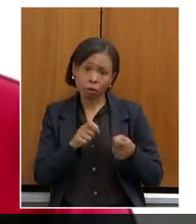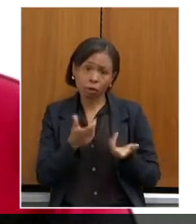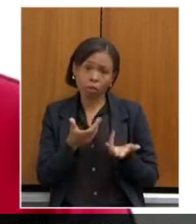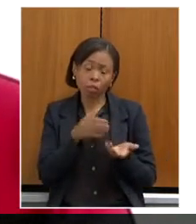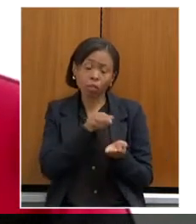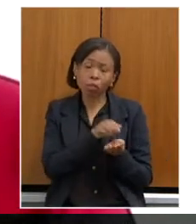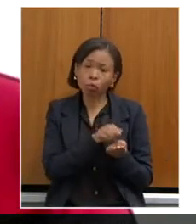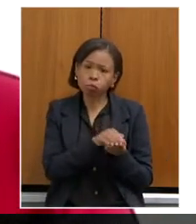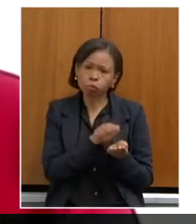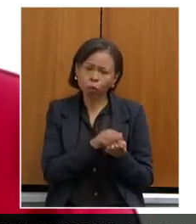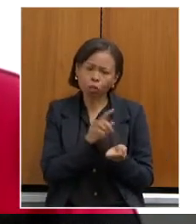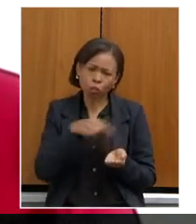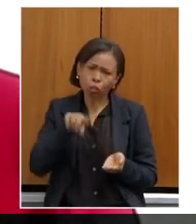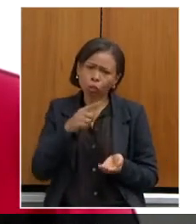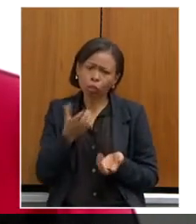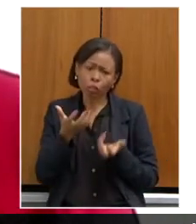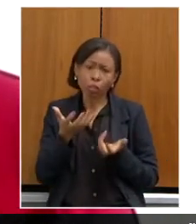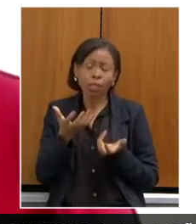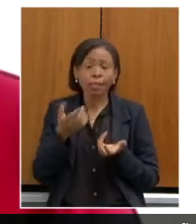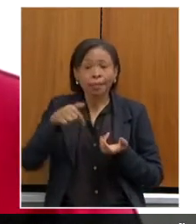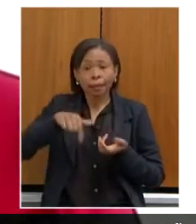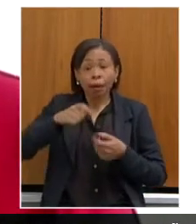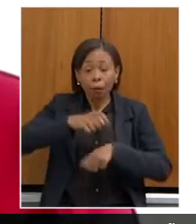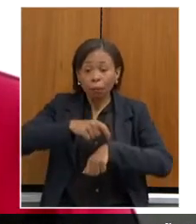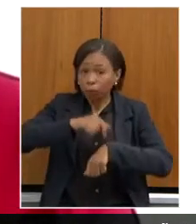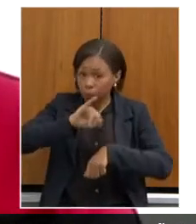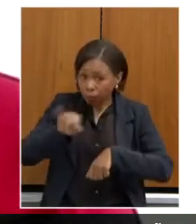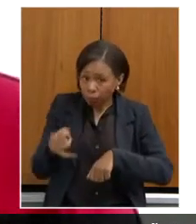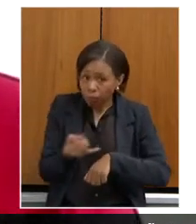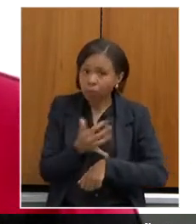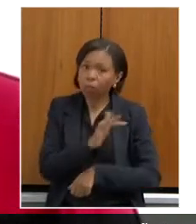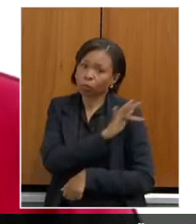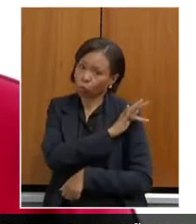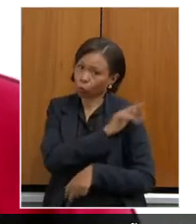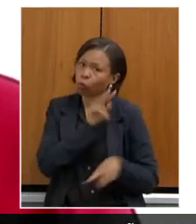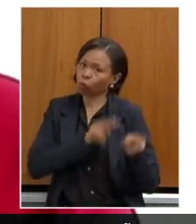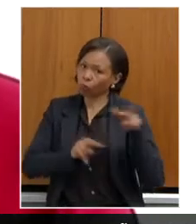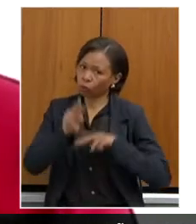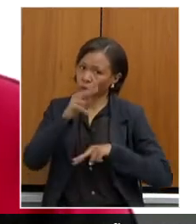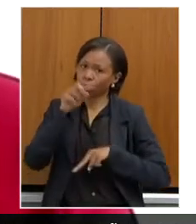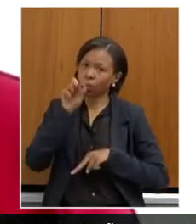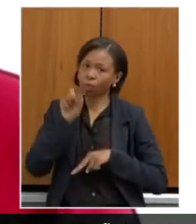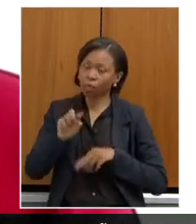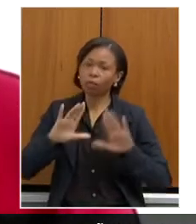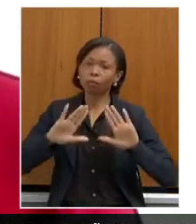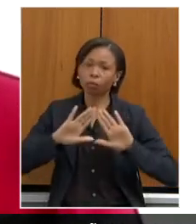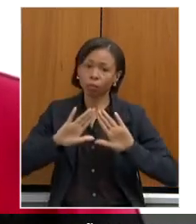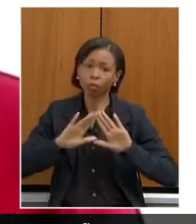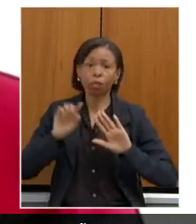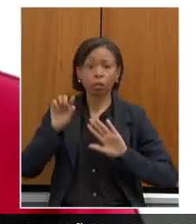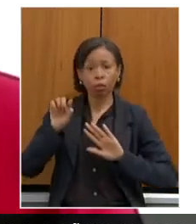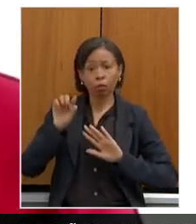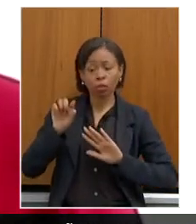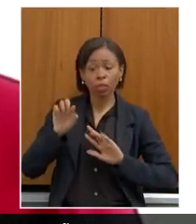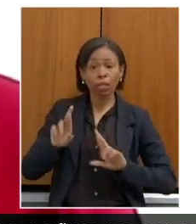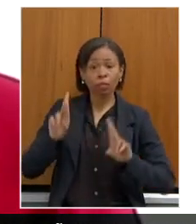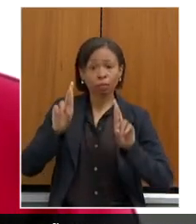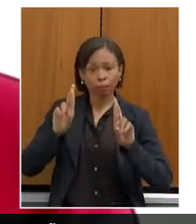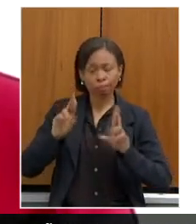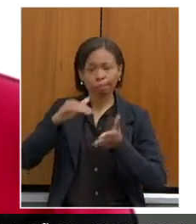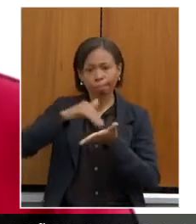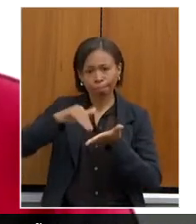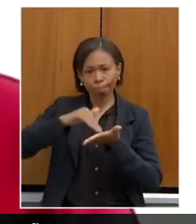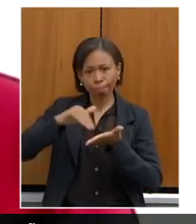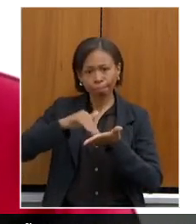tratando e aproveitando nesse momento que o Assembleia fiscaliza e que Vossa Excelência à frente da Secretaria